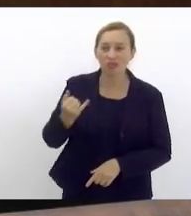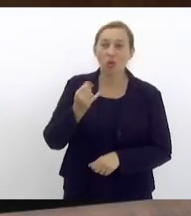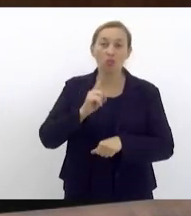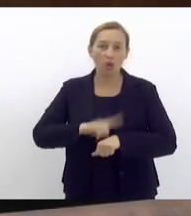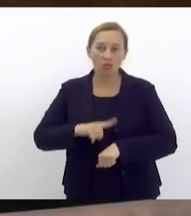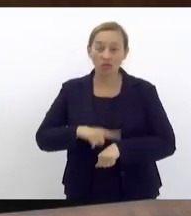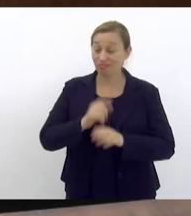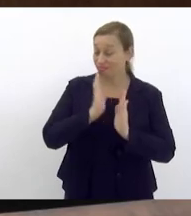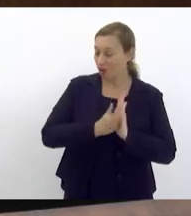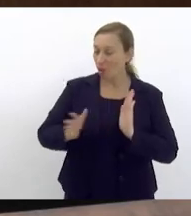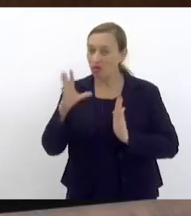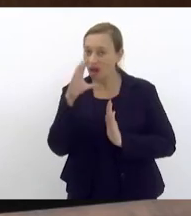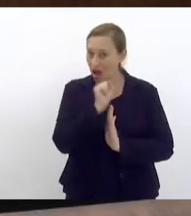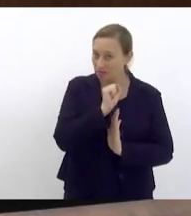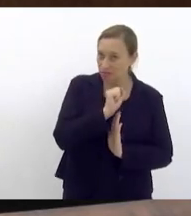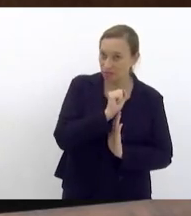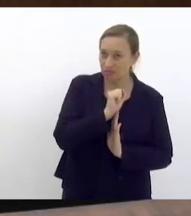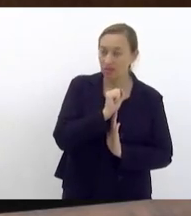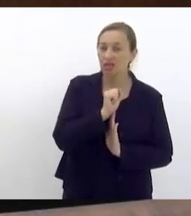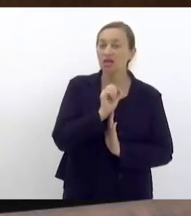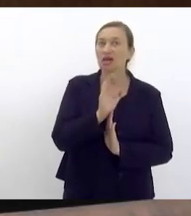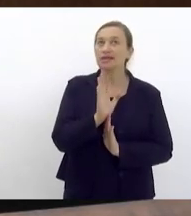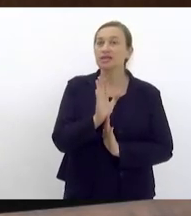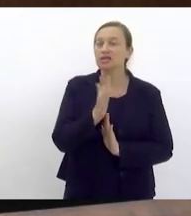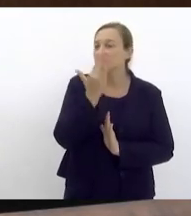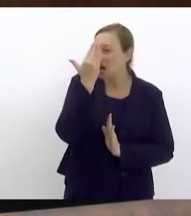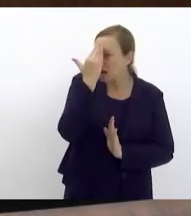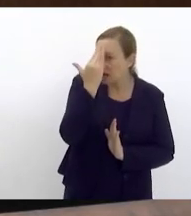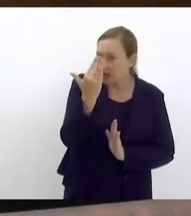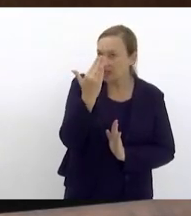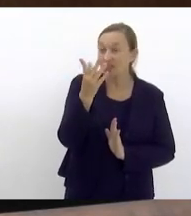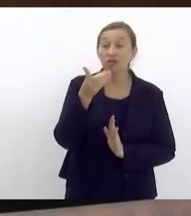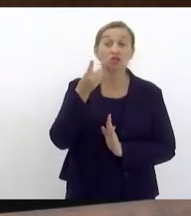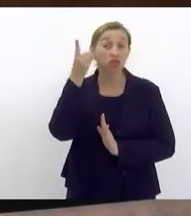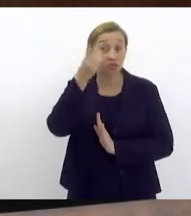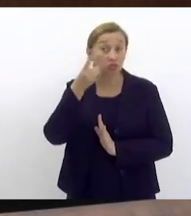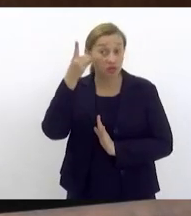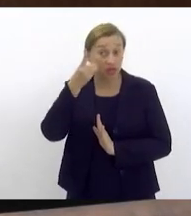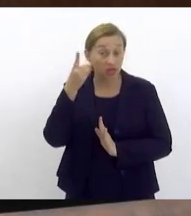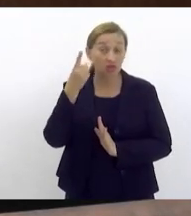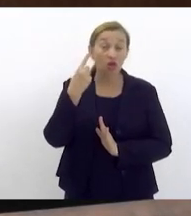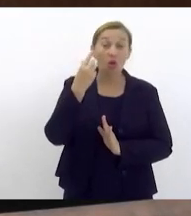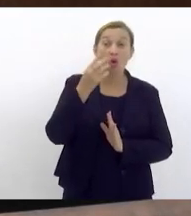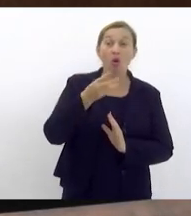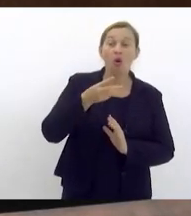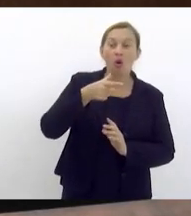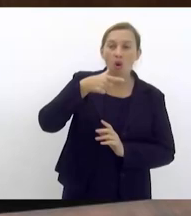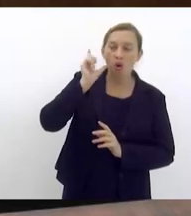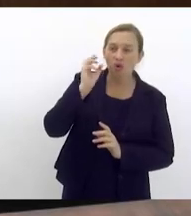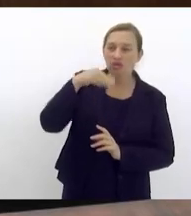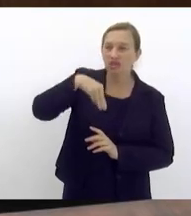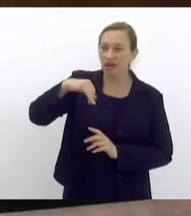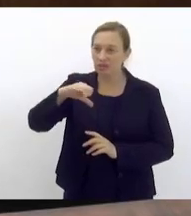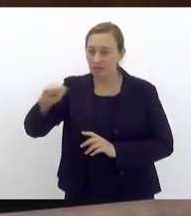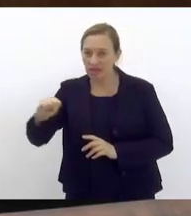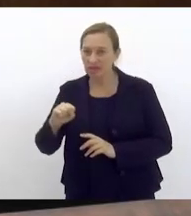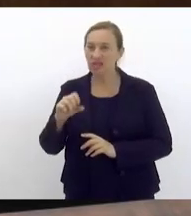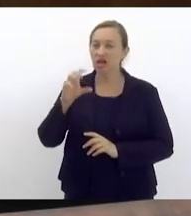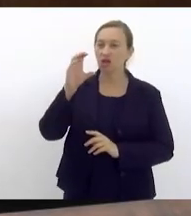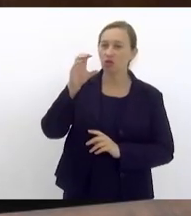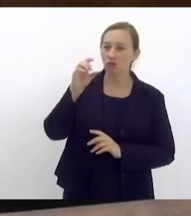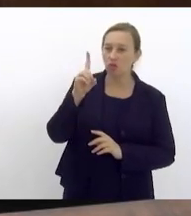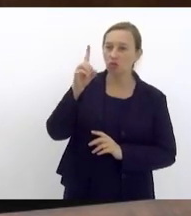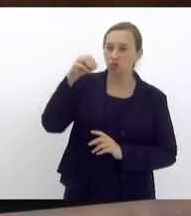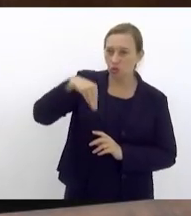pela ordem rapidamente apenas agradecer aos deputados que tiveram presentes ontem na missa com Dona ni aqui